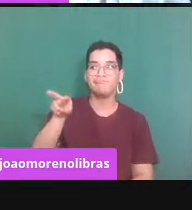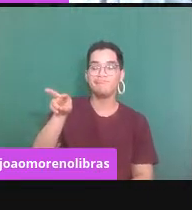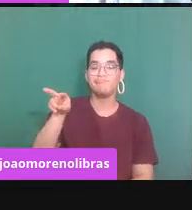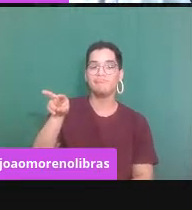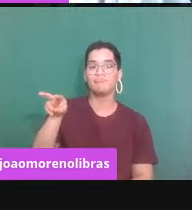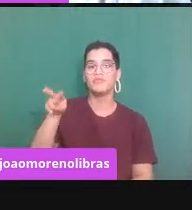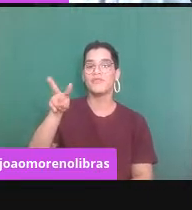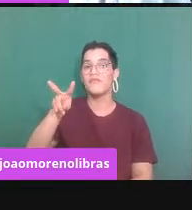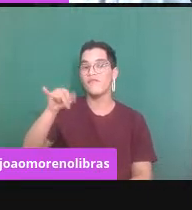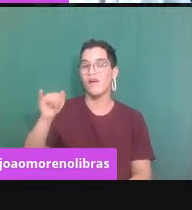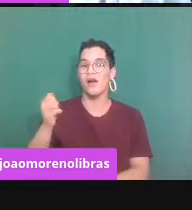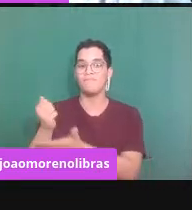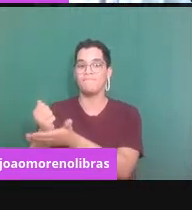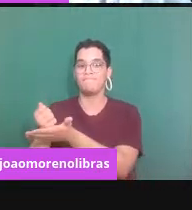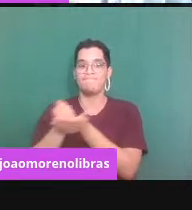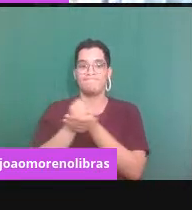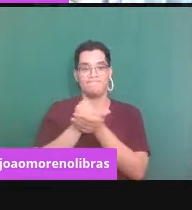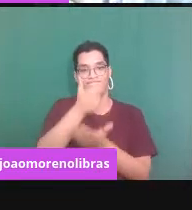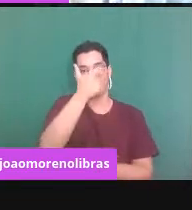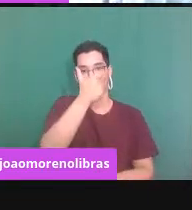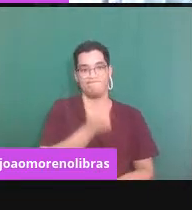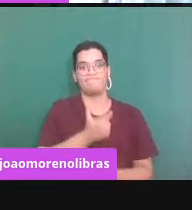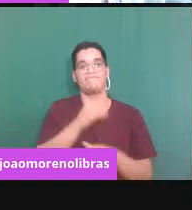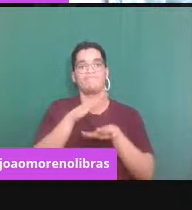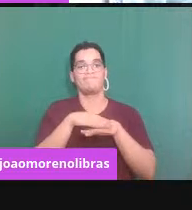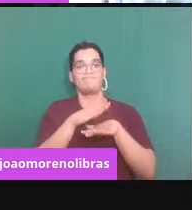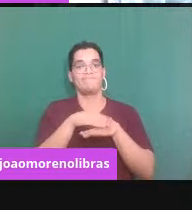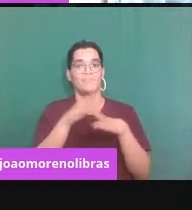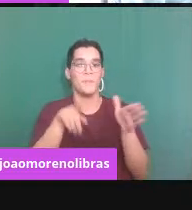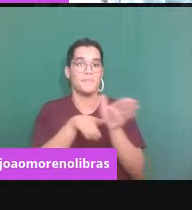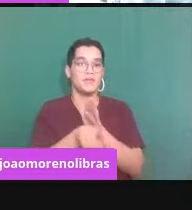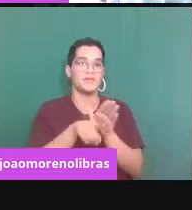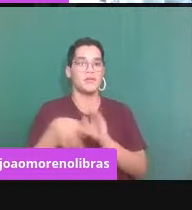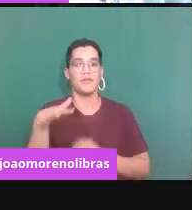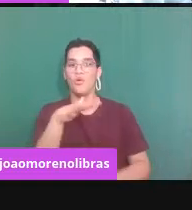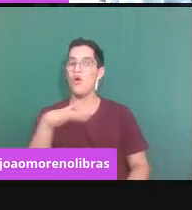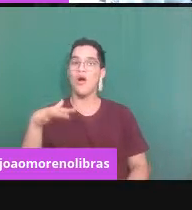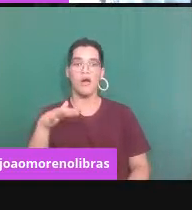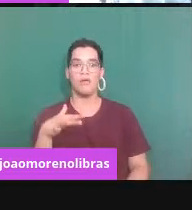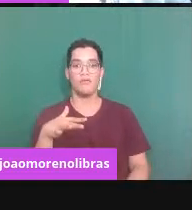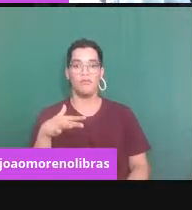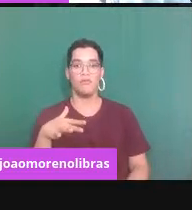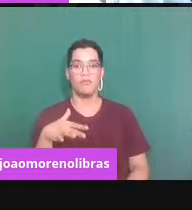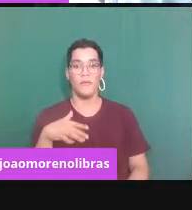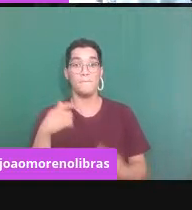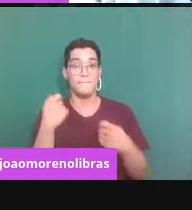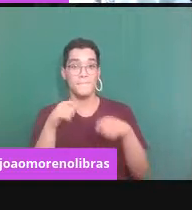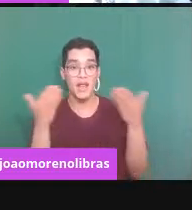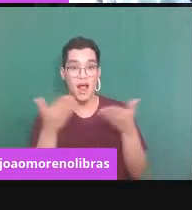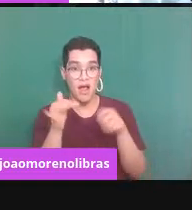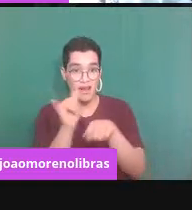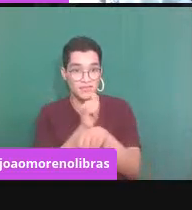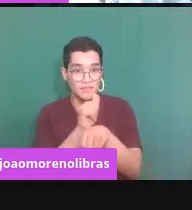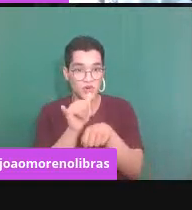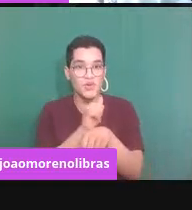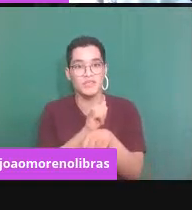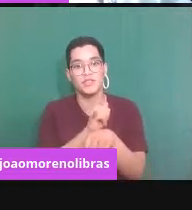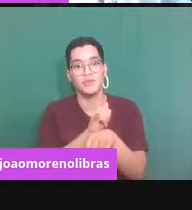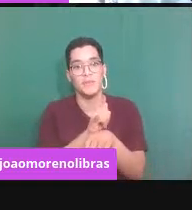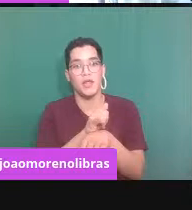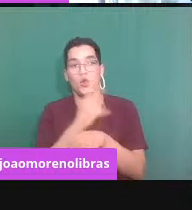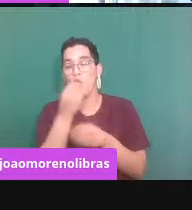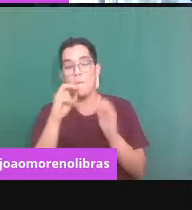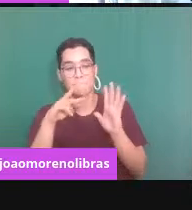pensando nos procedimentos analíticos para estratégias, né? Então, formalmente, planos de texto,